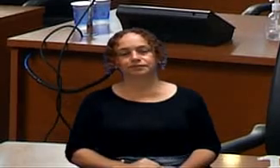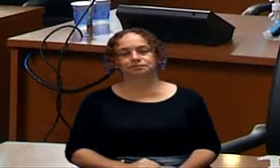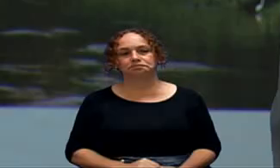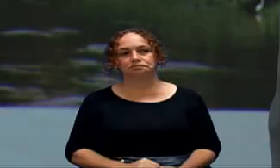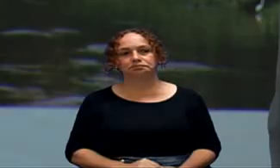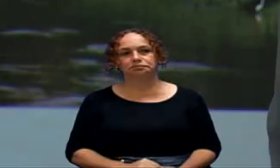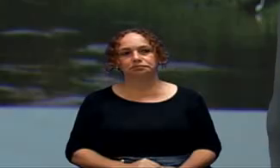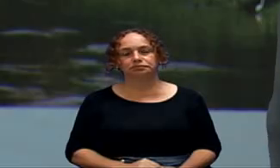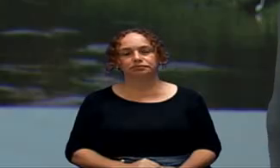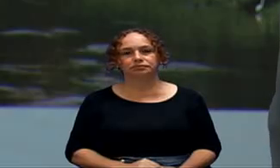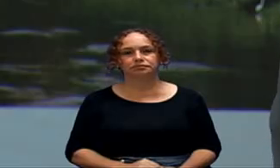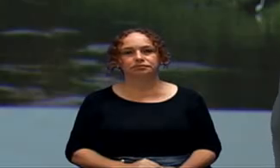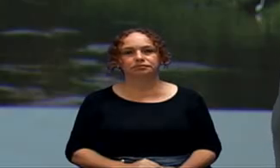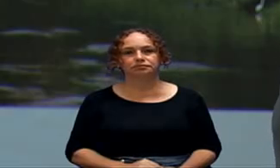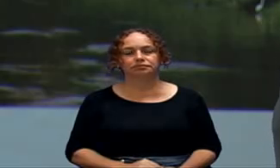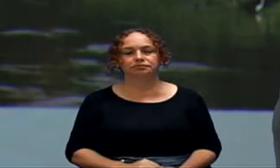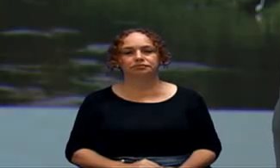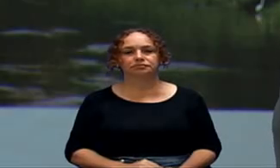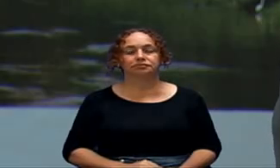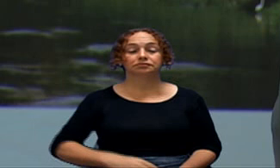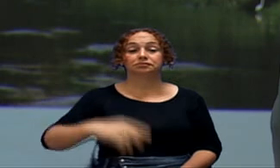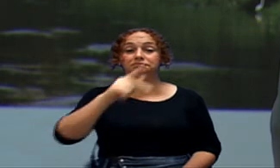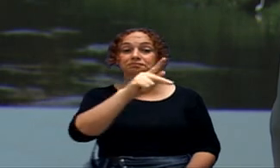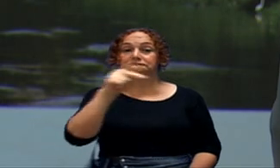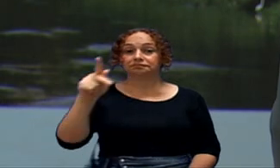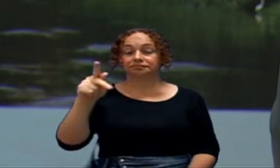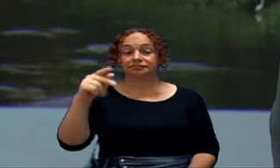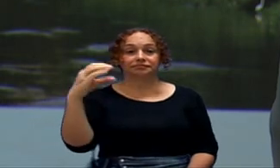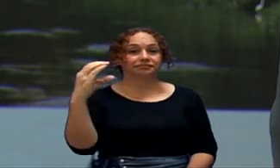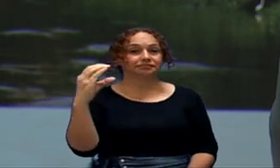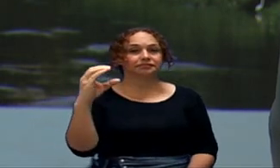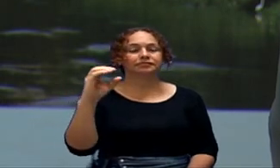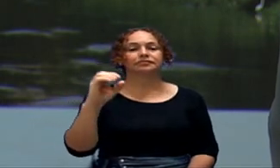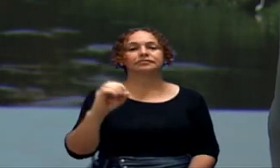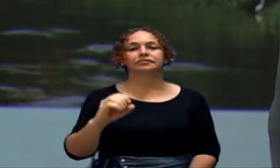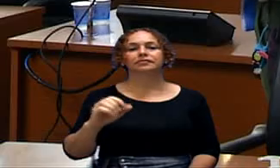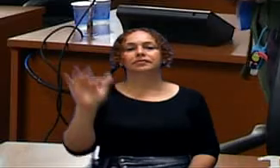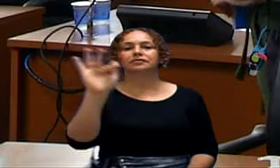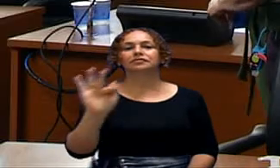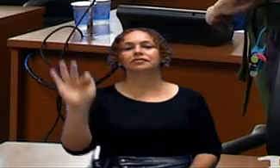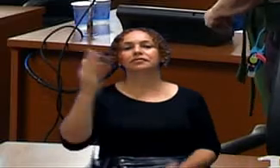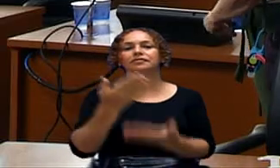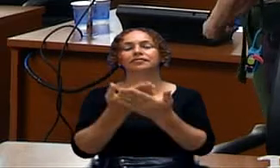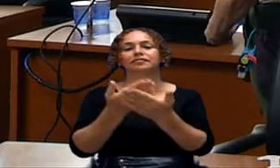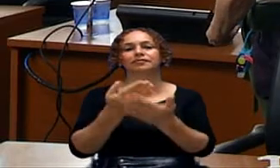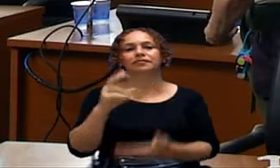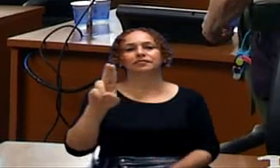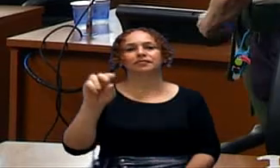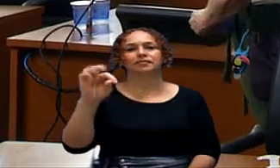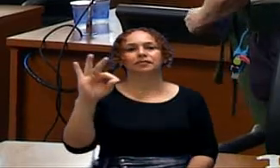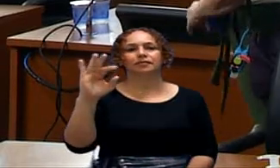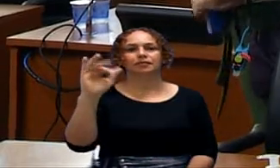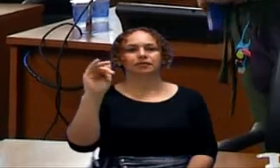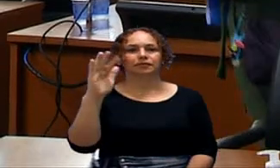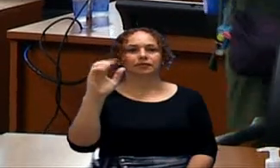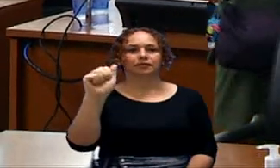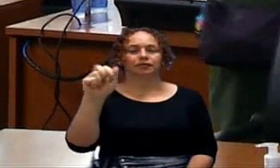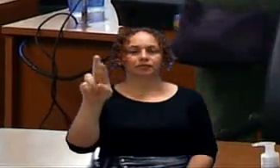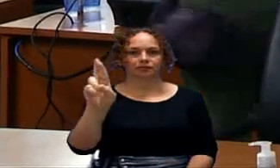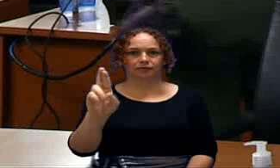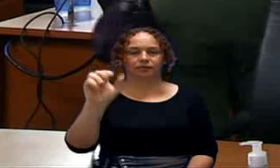Professor de ciência, DCE UFSCar, Raul Wallace Amorim Carvalho.